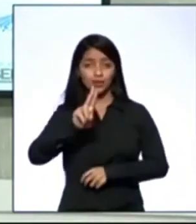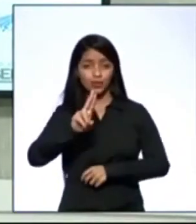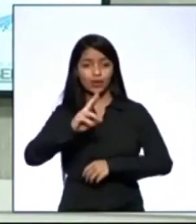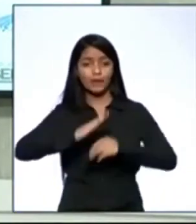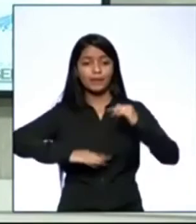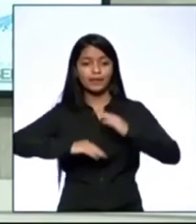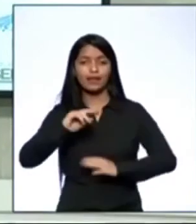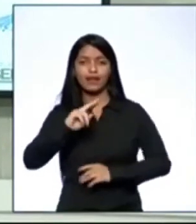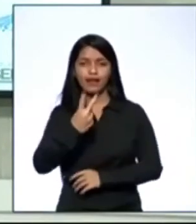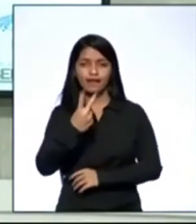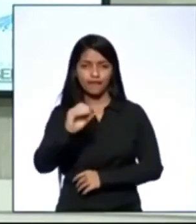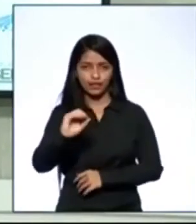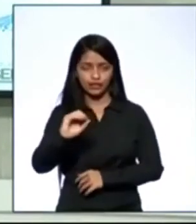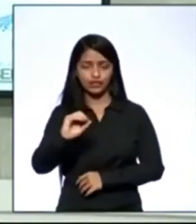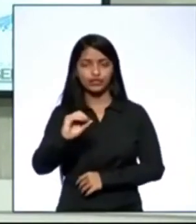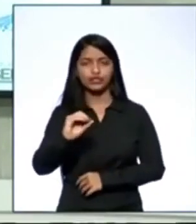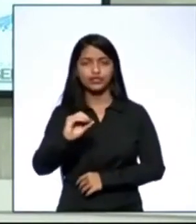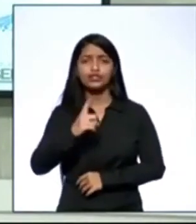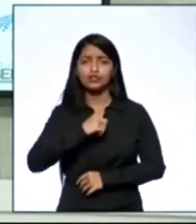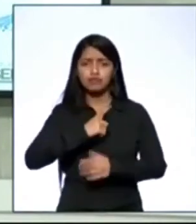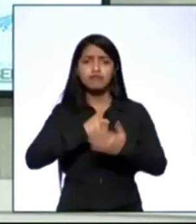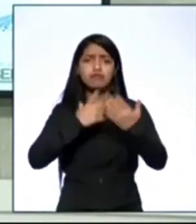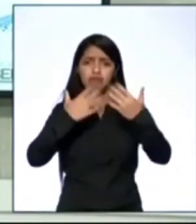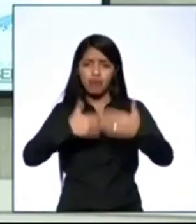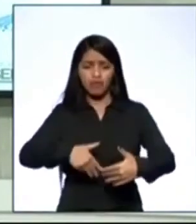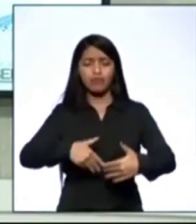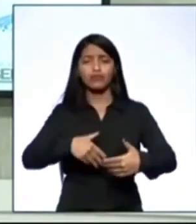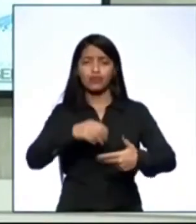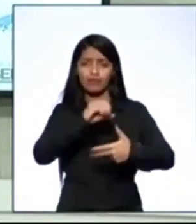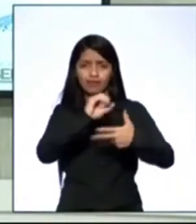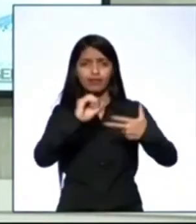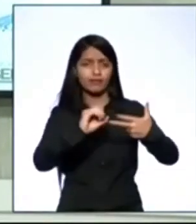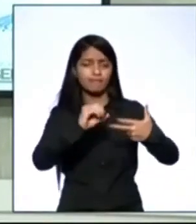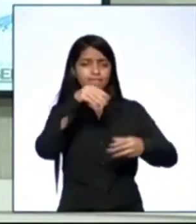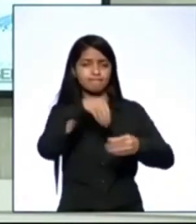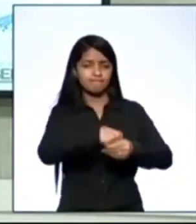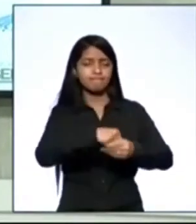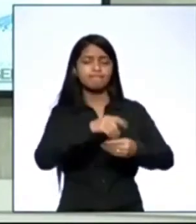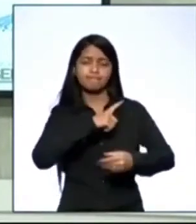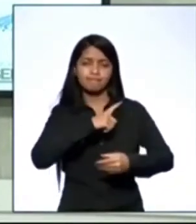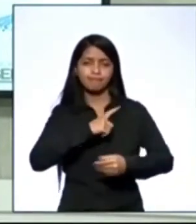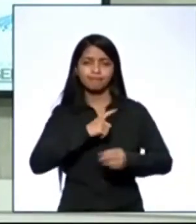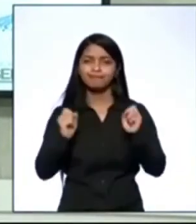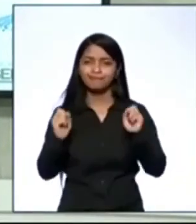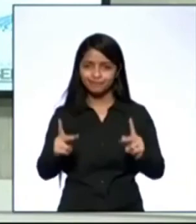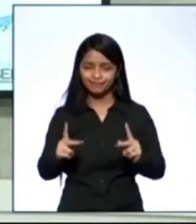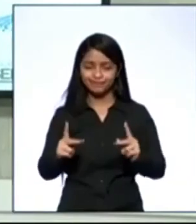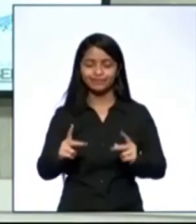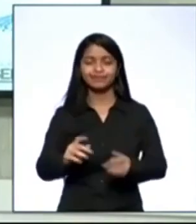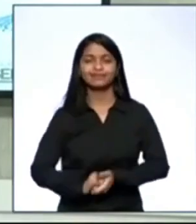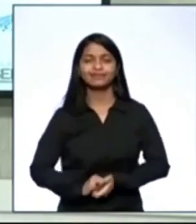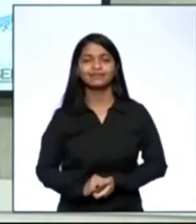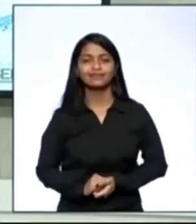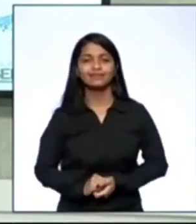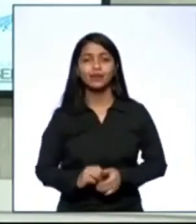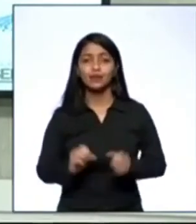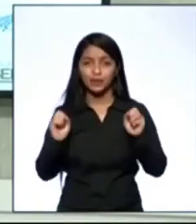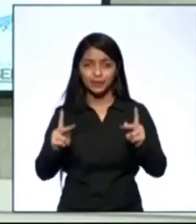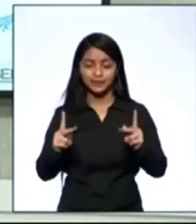H20 na prova, né? Nas várias provas do Enem que nós passeamos aqui. Tá bom?